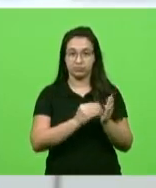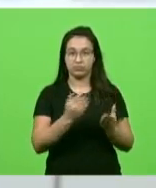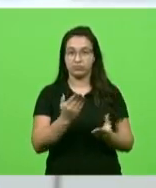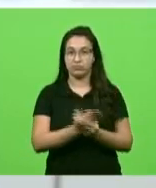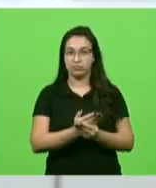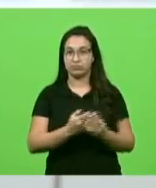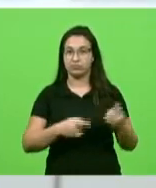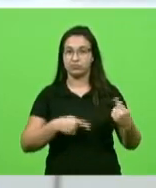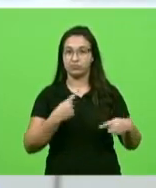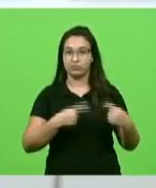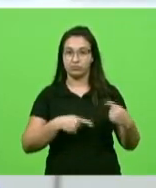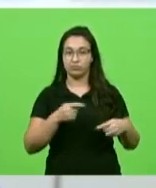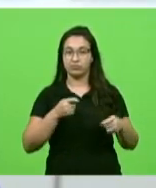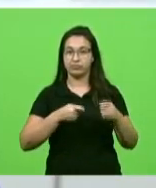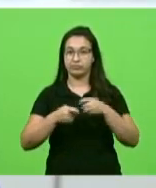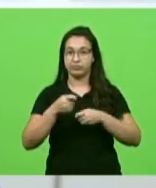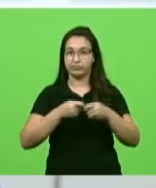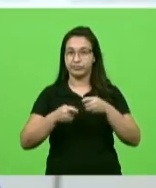político-administrativo